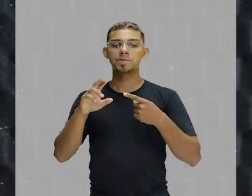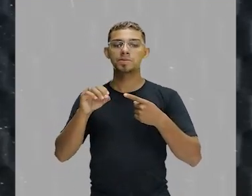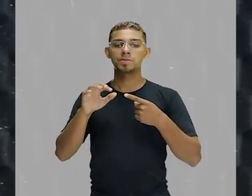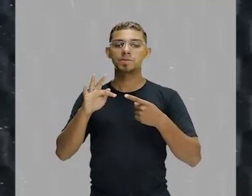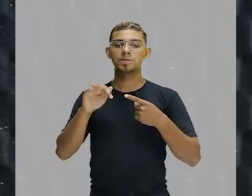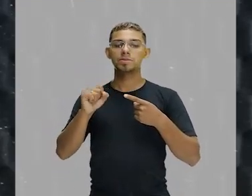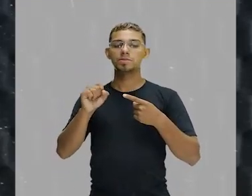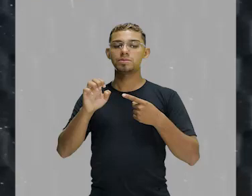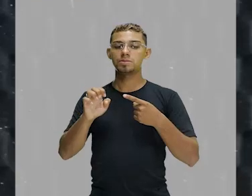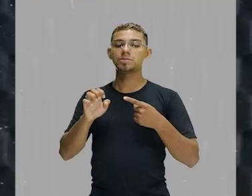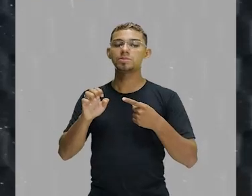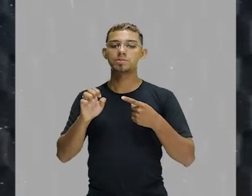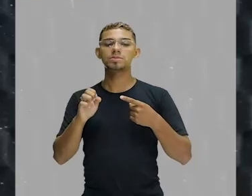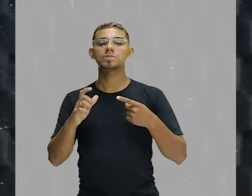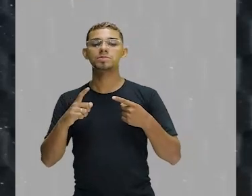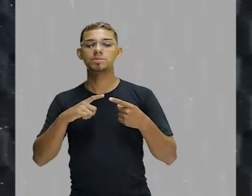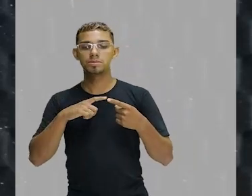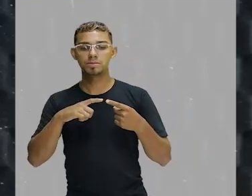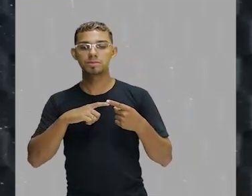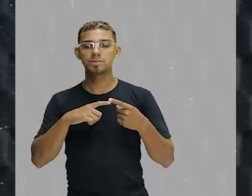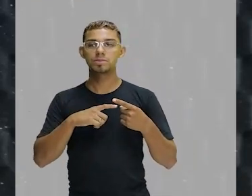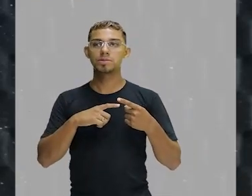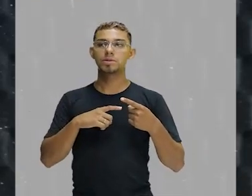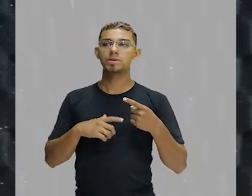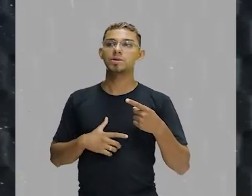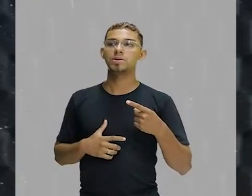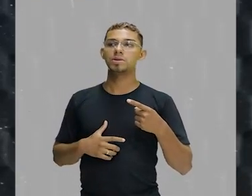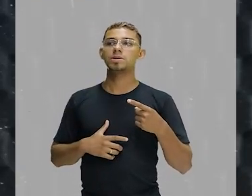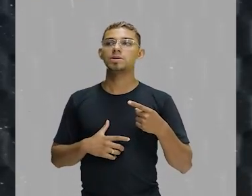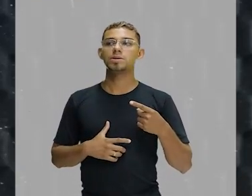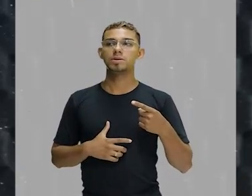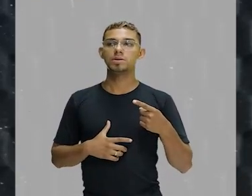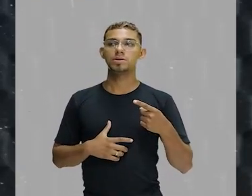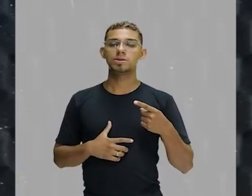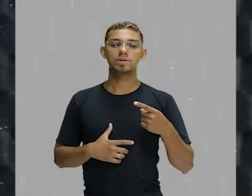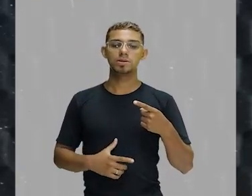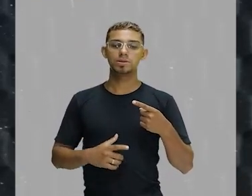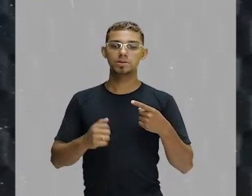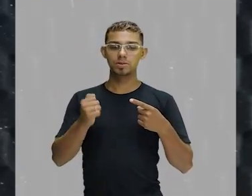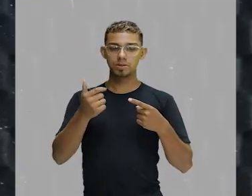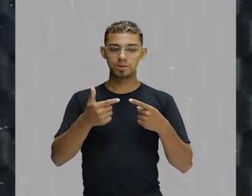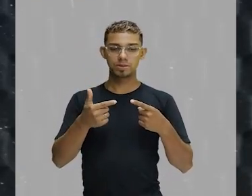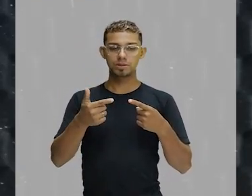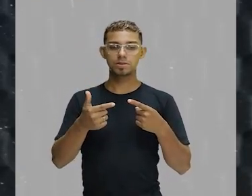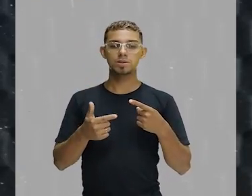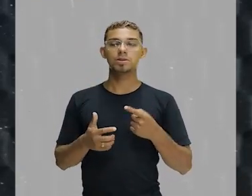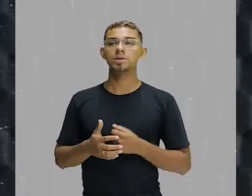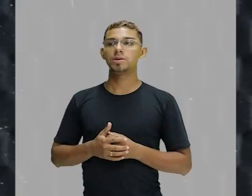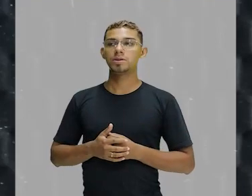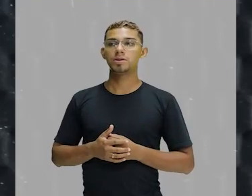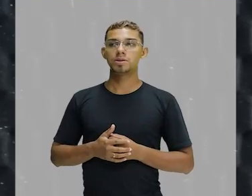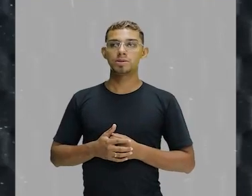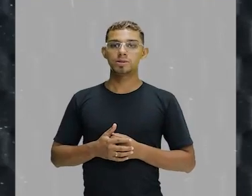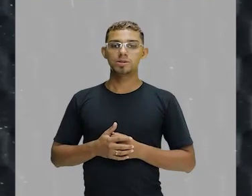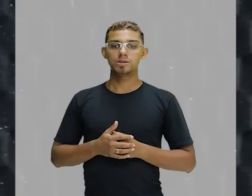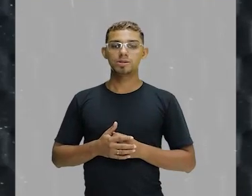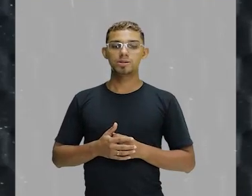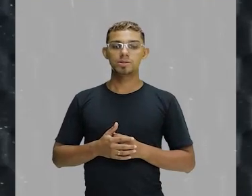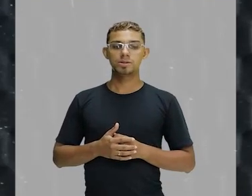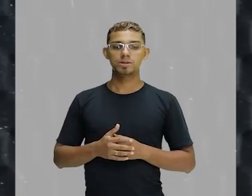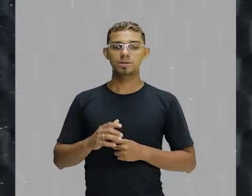célula sofreu a telófase 1, ela vai agora para a prófase 2. Os cromossomos começam a